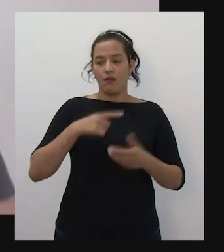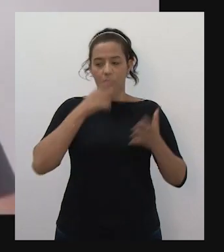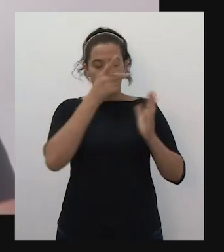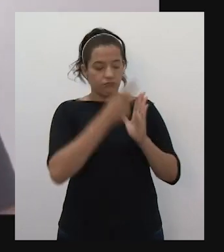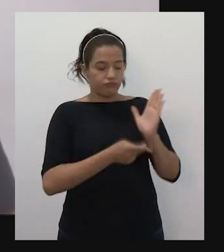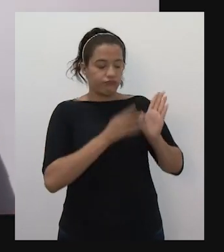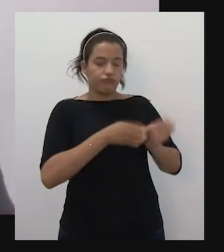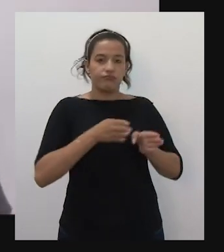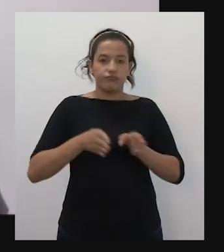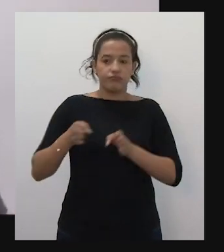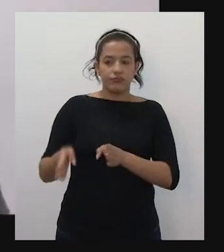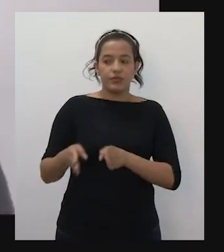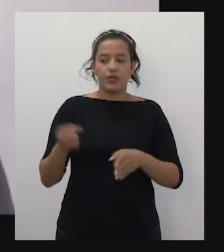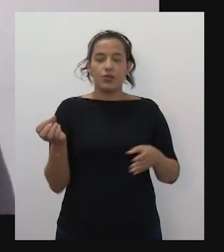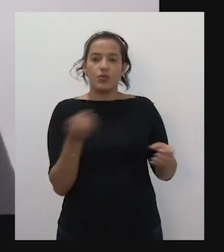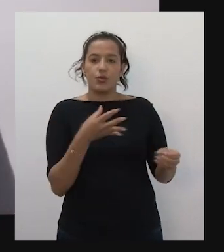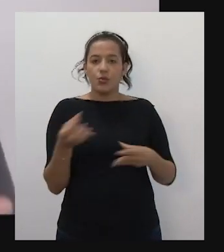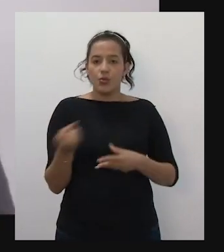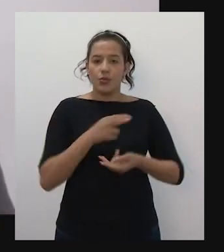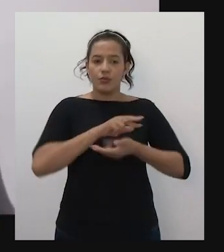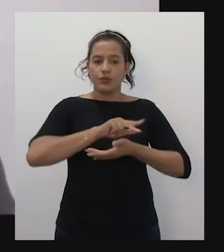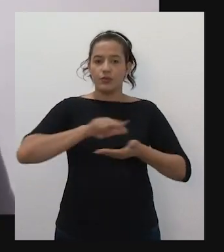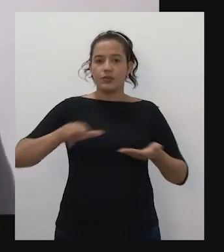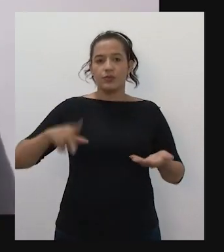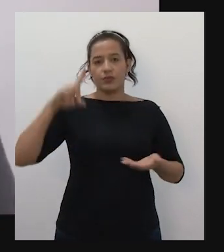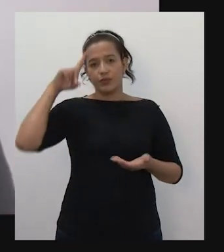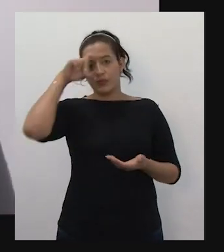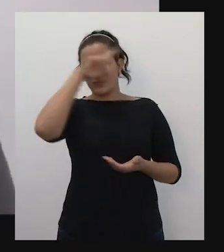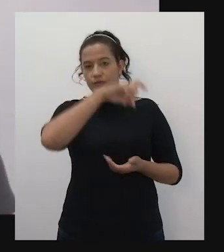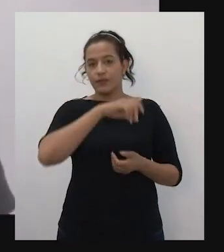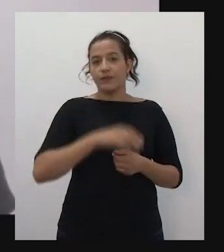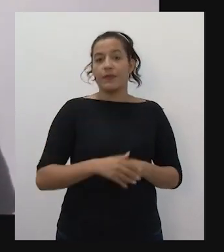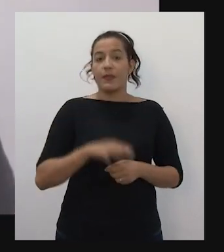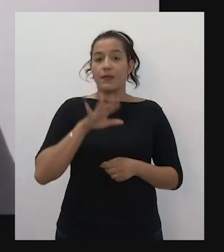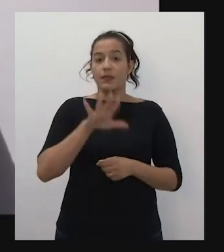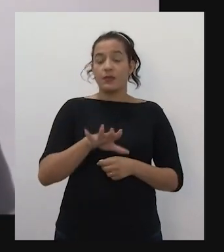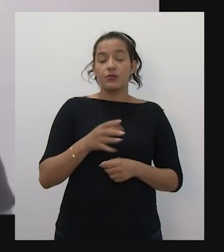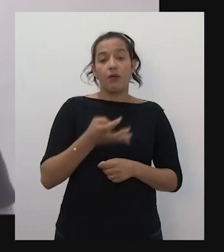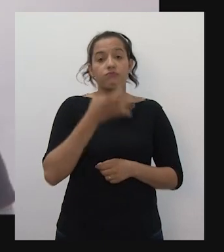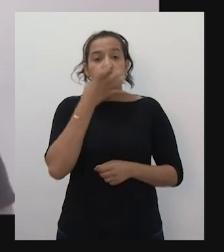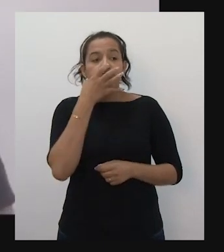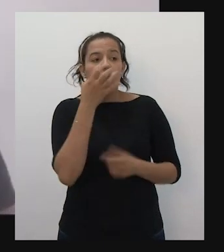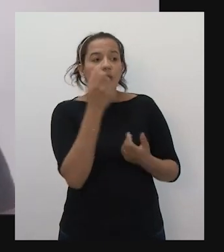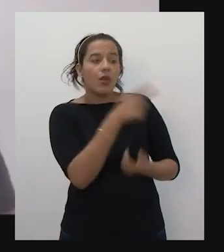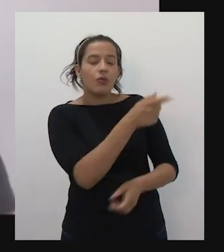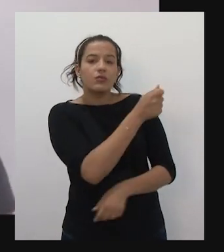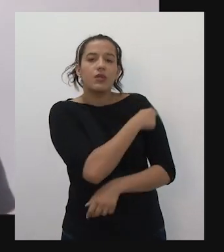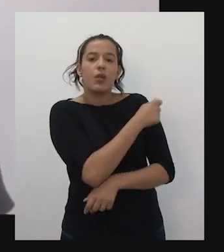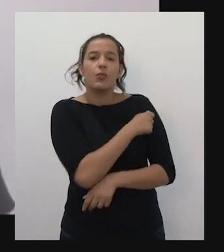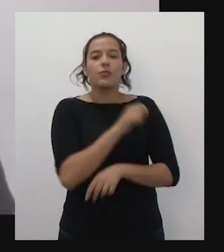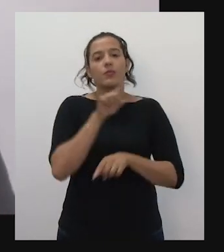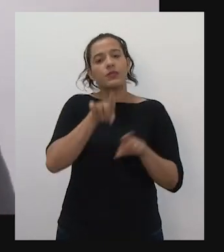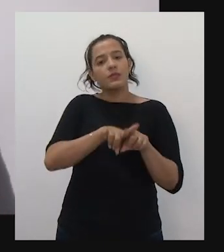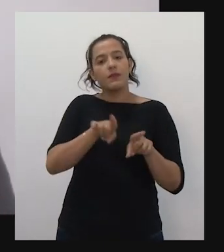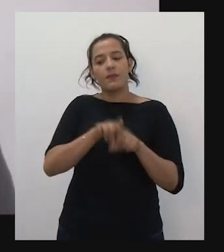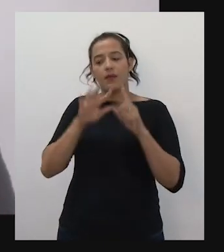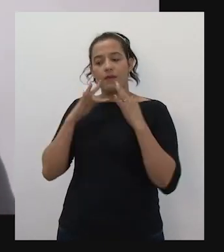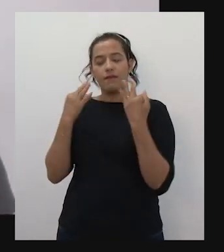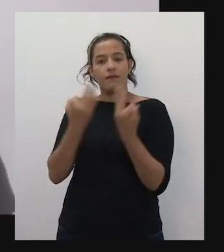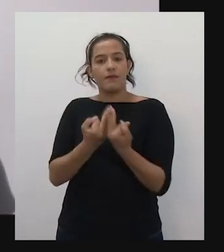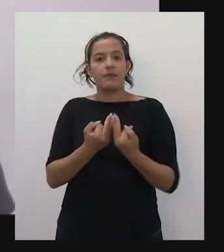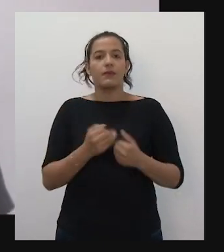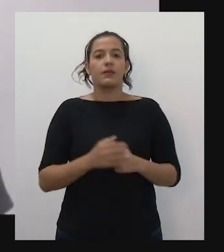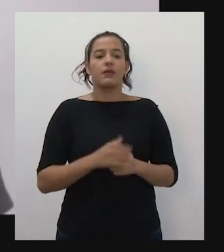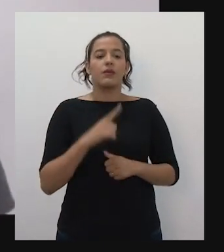se abrir para novos desafios e surpreender, não apenas os alunos, mas também seus familiares, com aulas